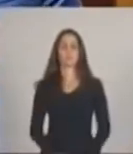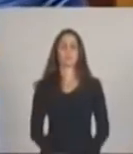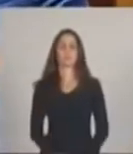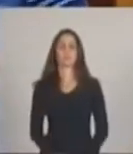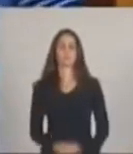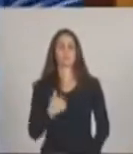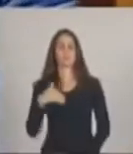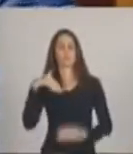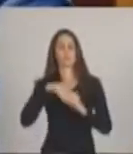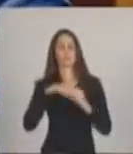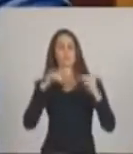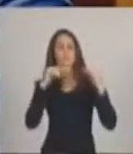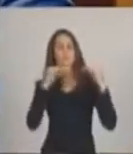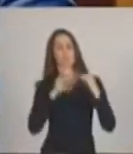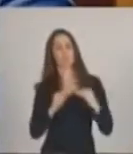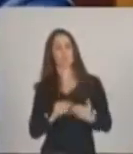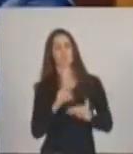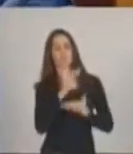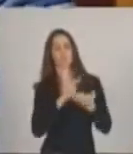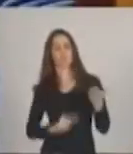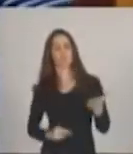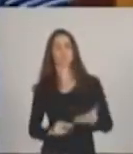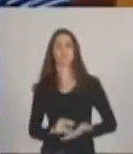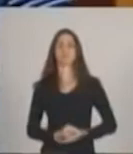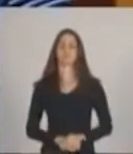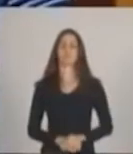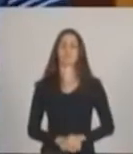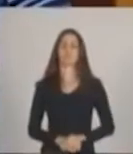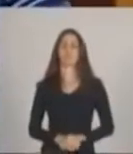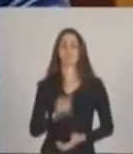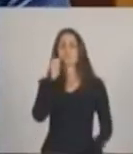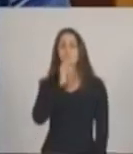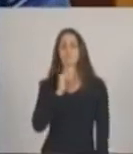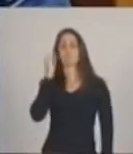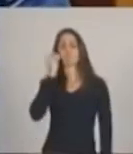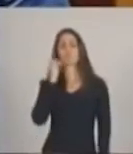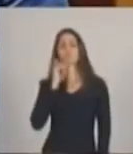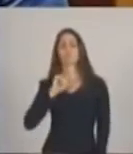Voto com o relator. Ok, deputada Janete Sá.